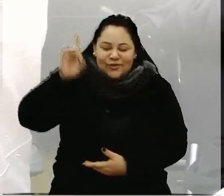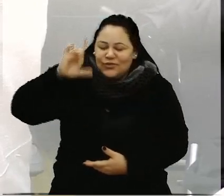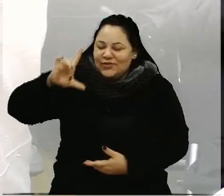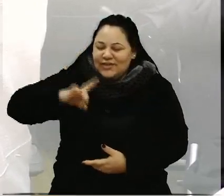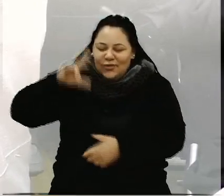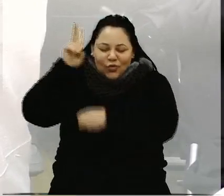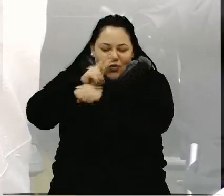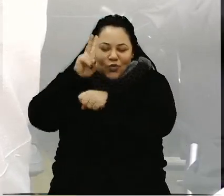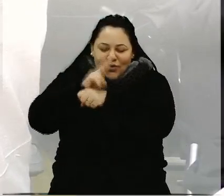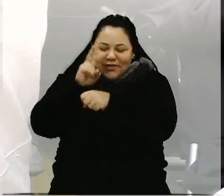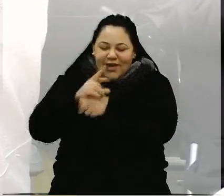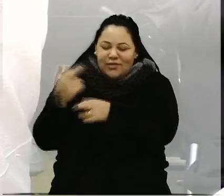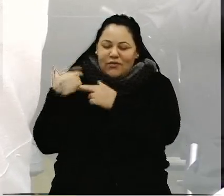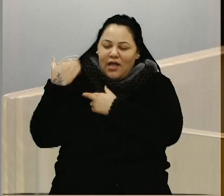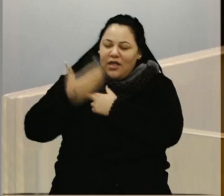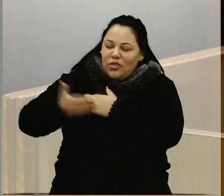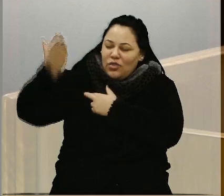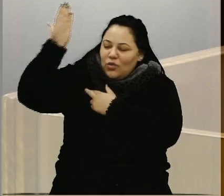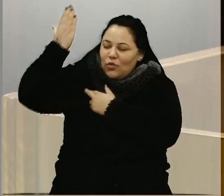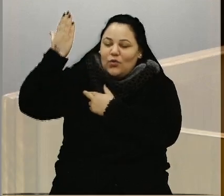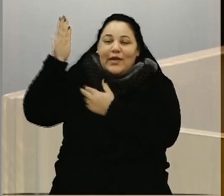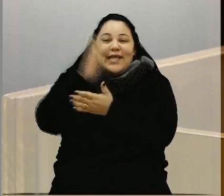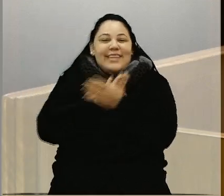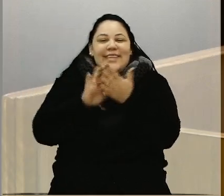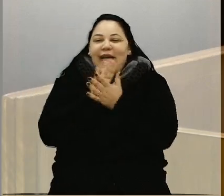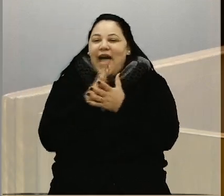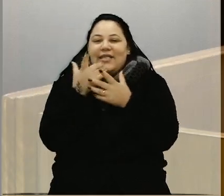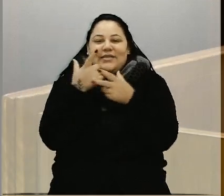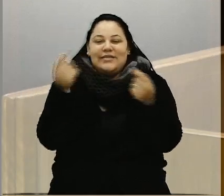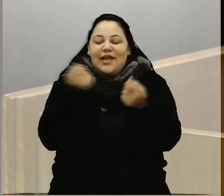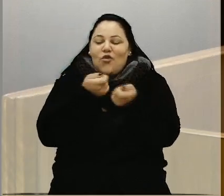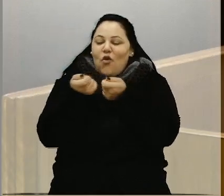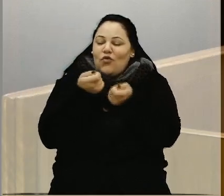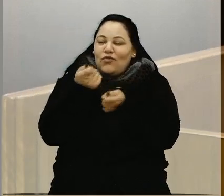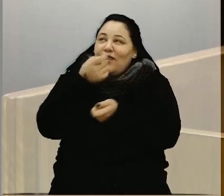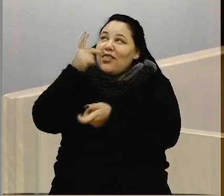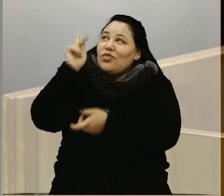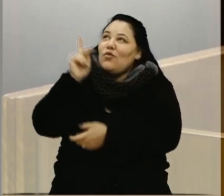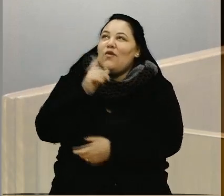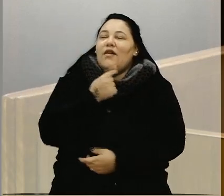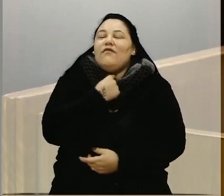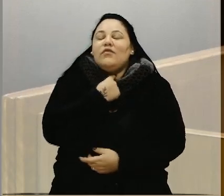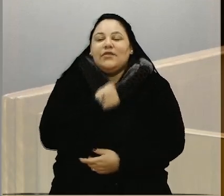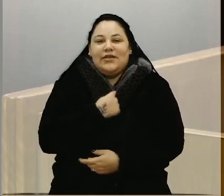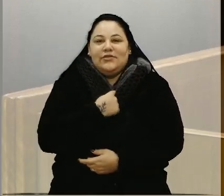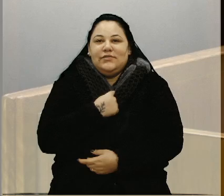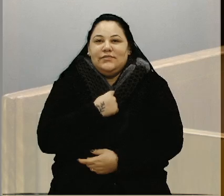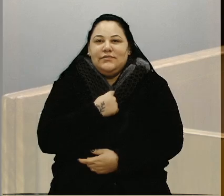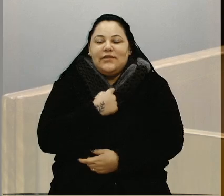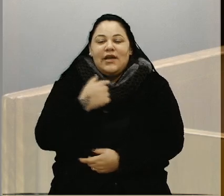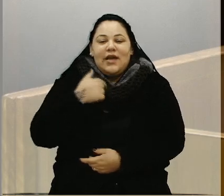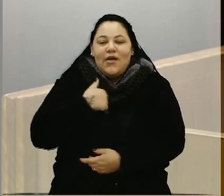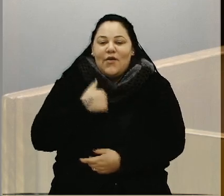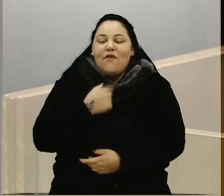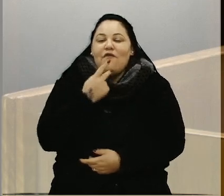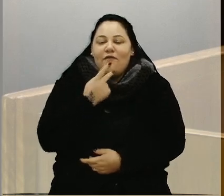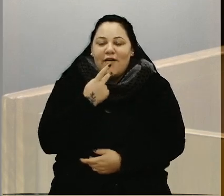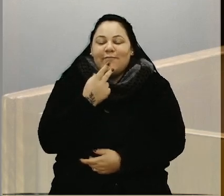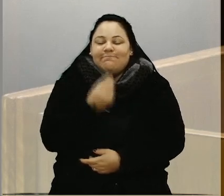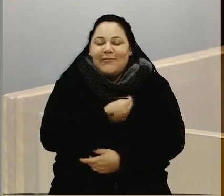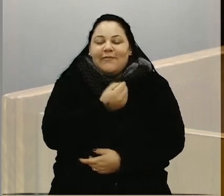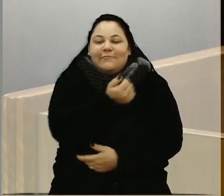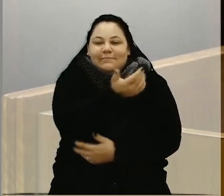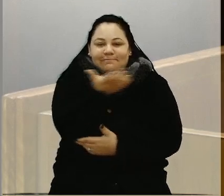sobre as Tuas mãos e que nada sai do controle da Tua vontade. Então, Senhor, eu declaro sobre a vida desses homens e mulheres